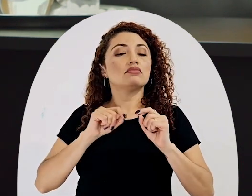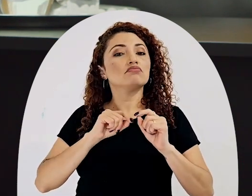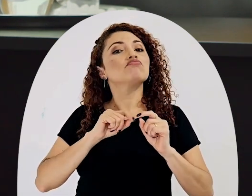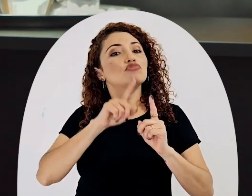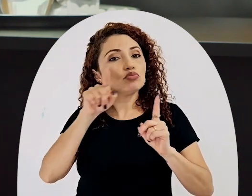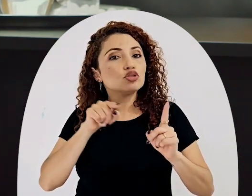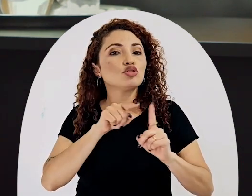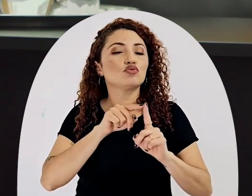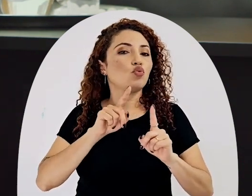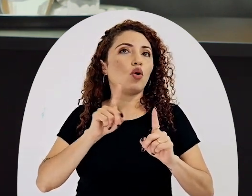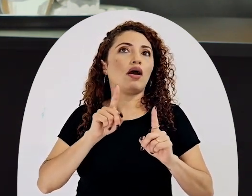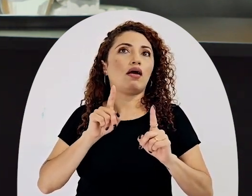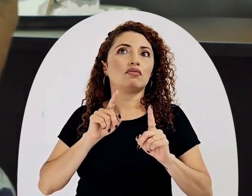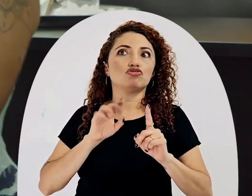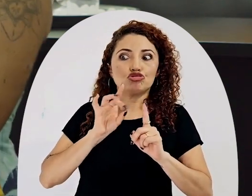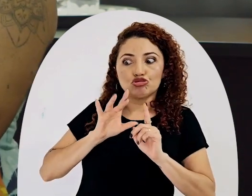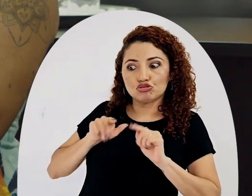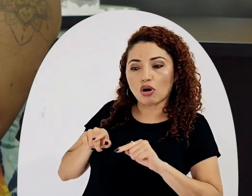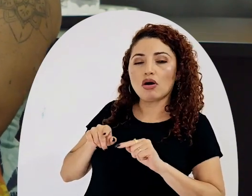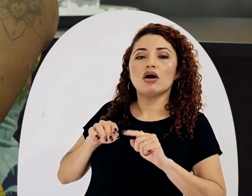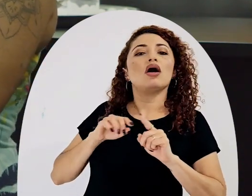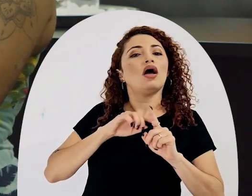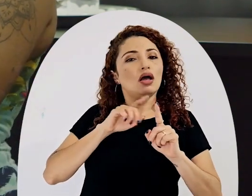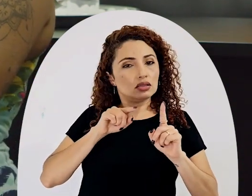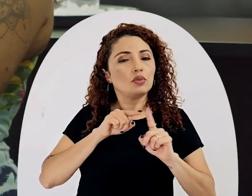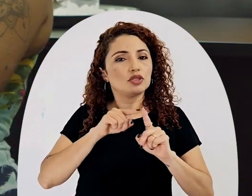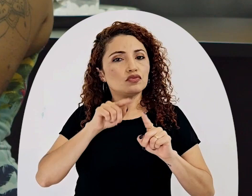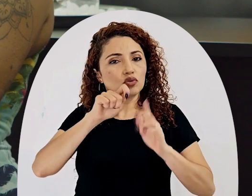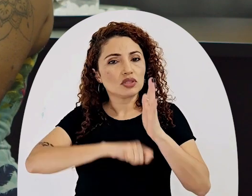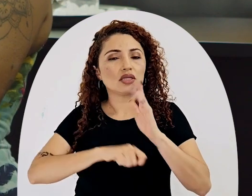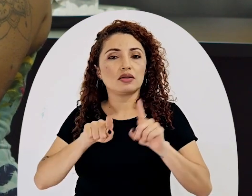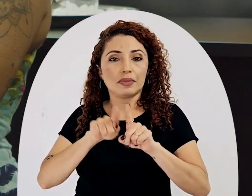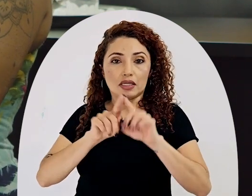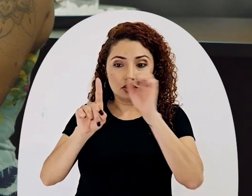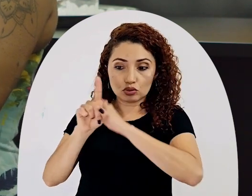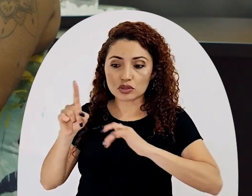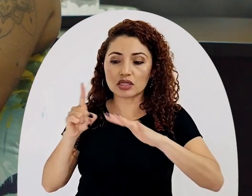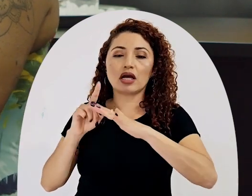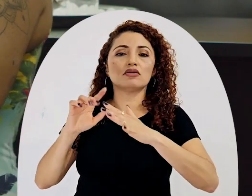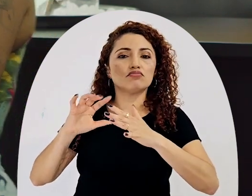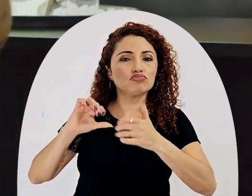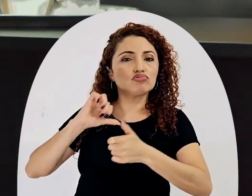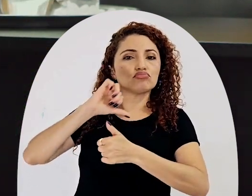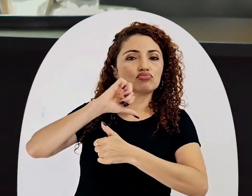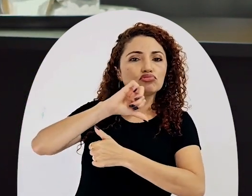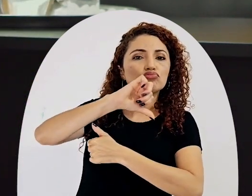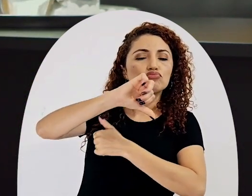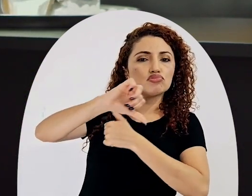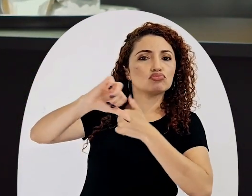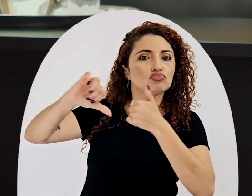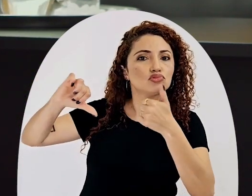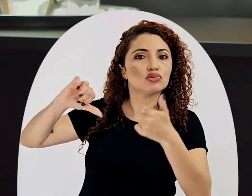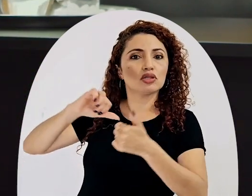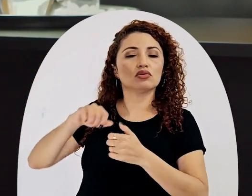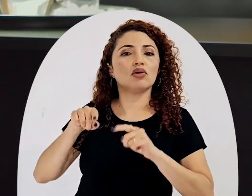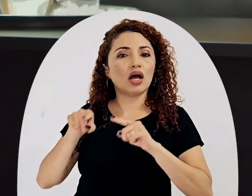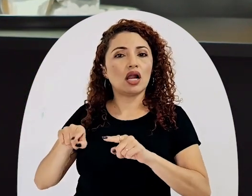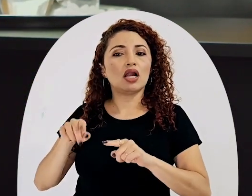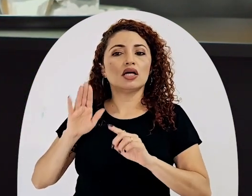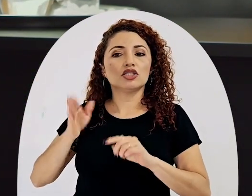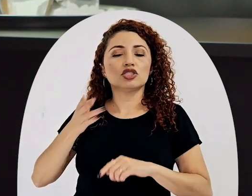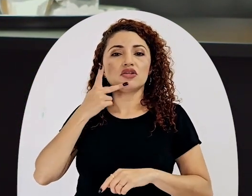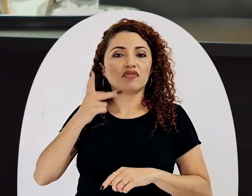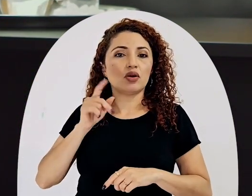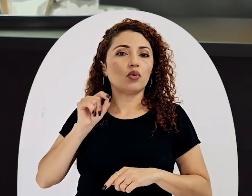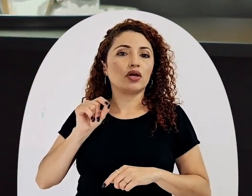a sociedade, quando já estava pronta, e a gente está nessa transformação, ela já te ditou qual que